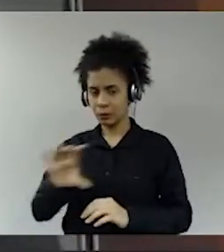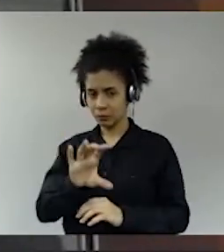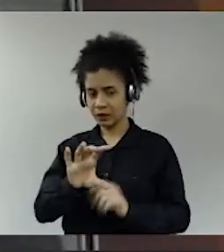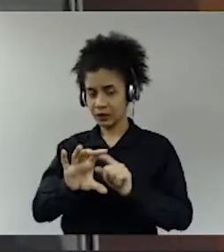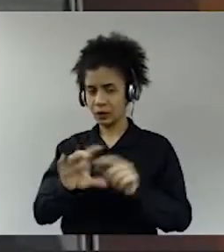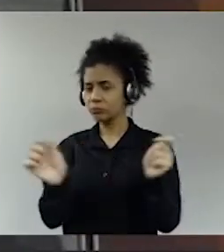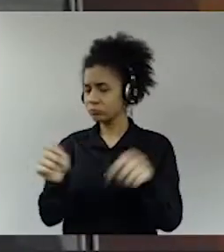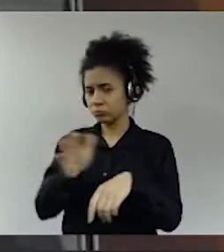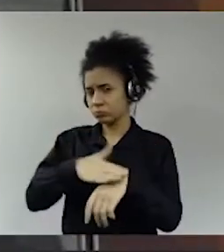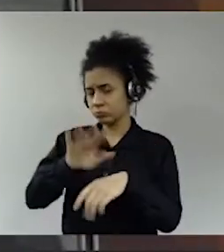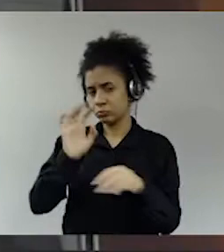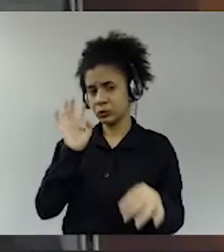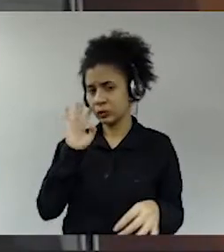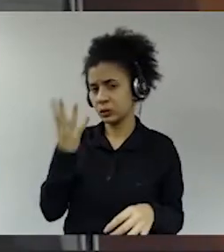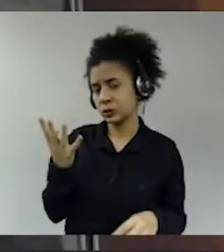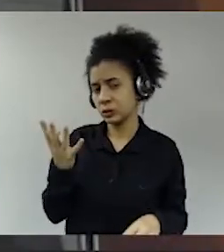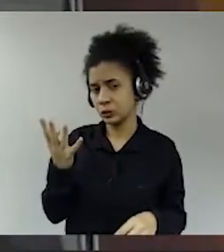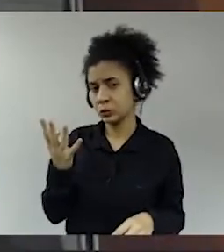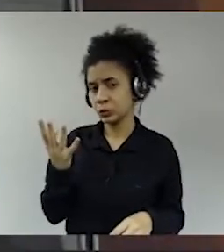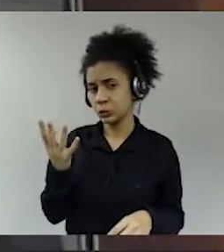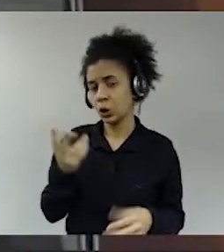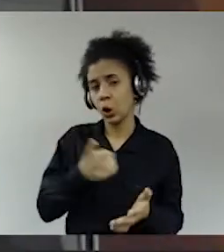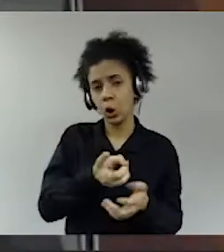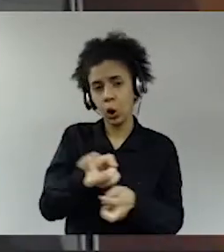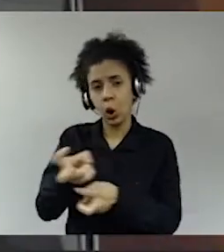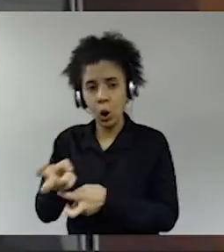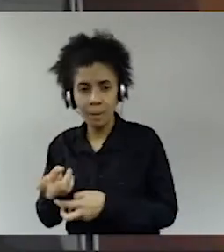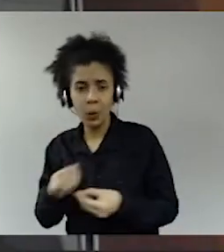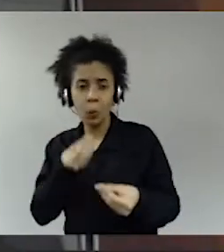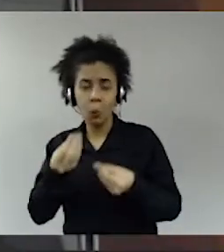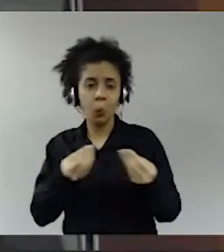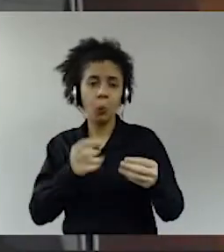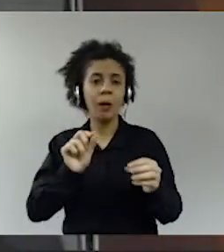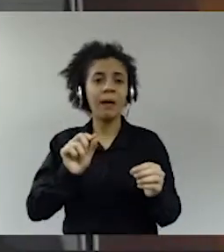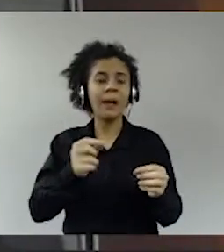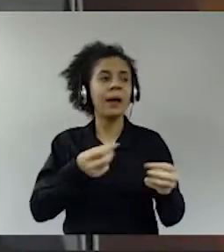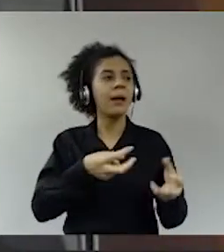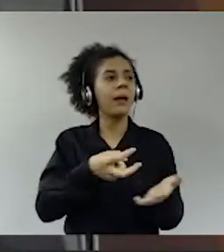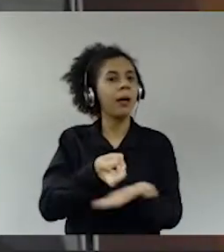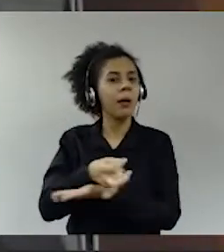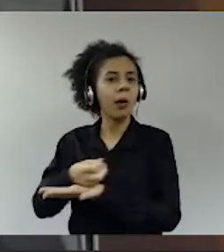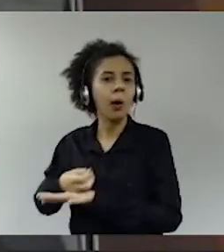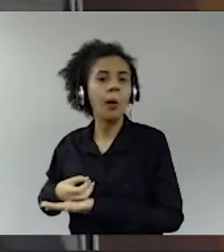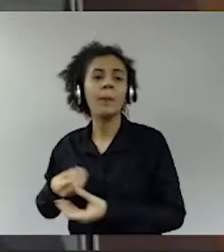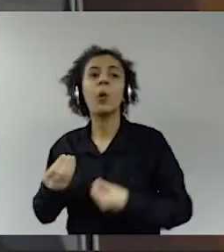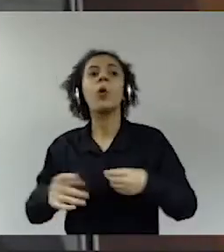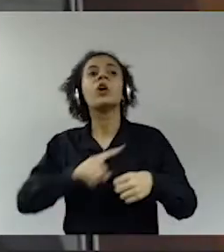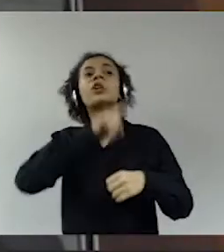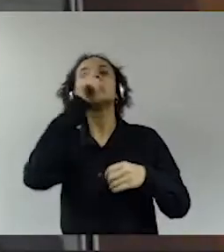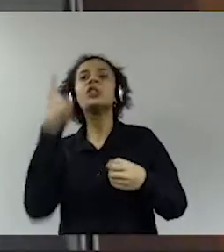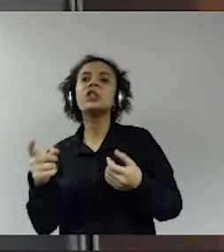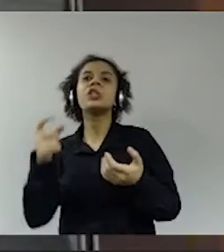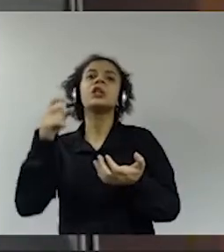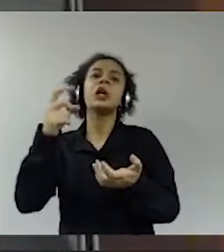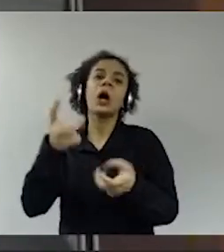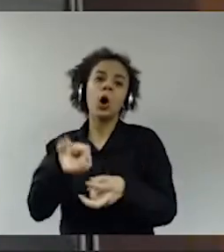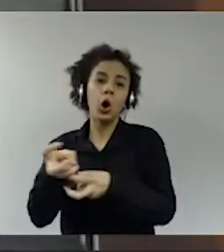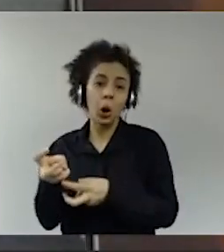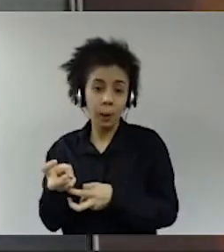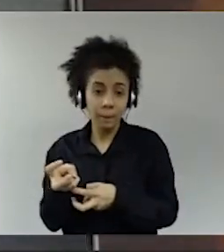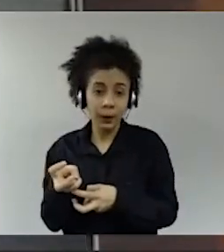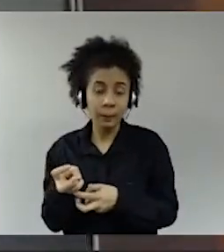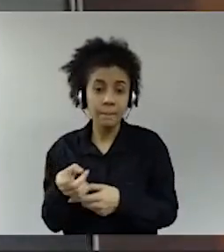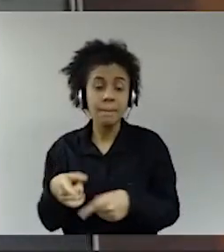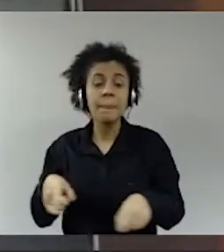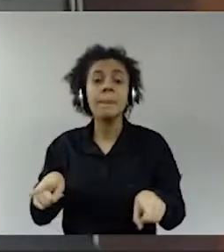decidir se cobra, quanto cobra, sobre o que cobra e quando cobra, E também a ideia